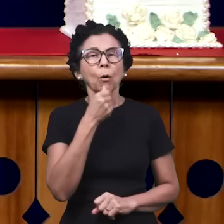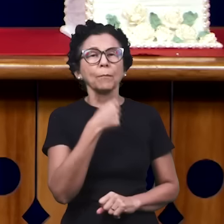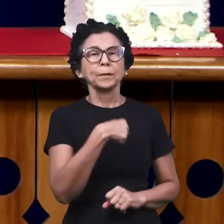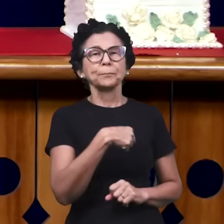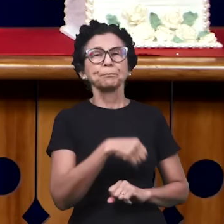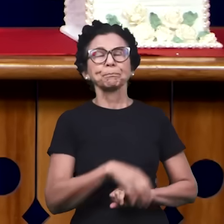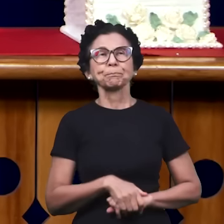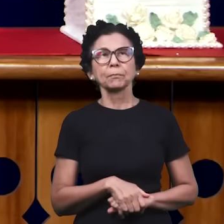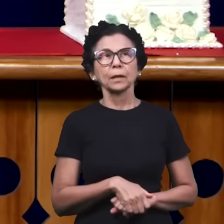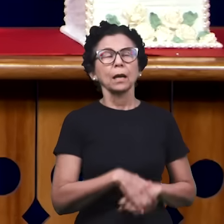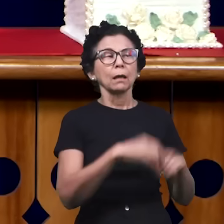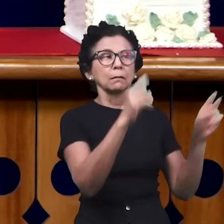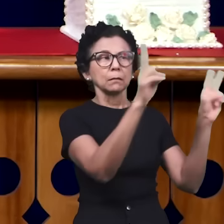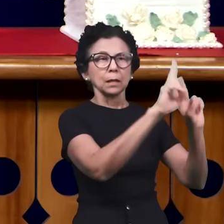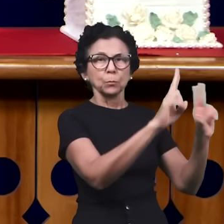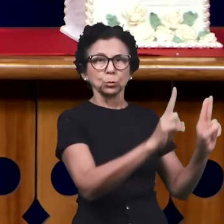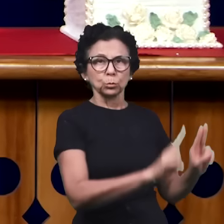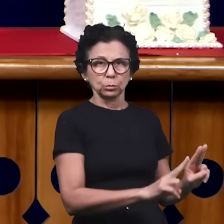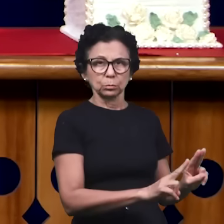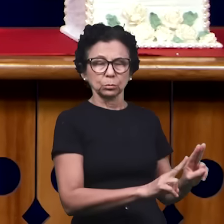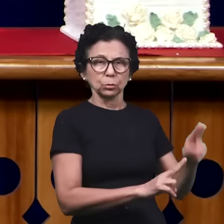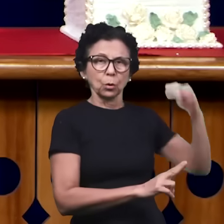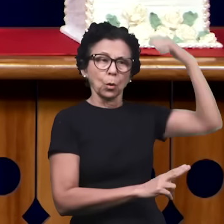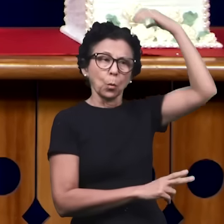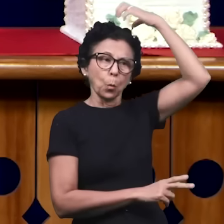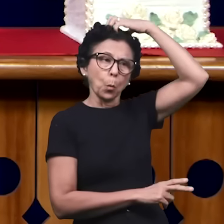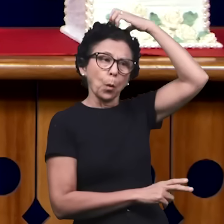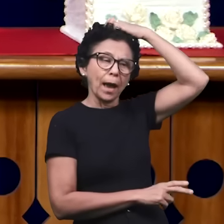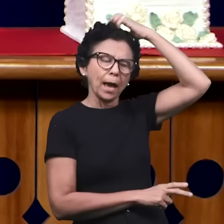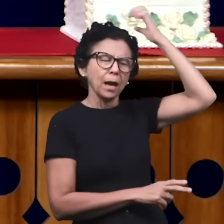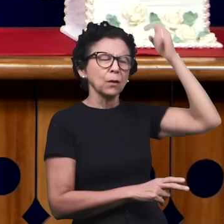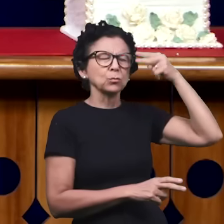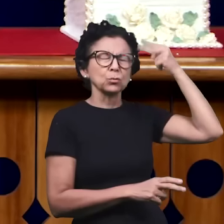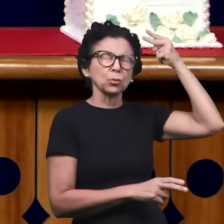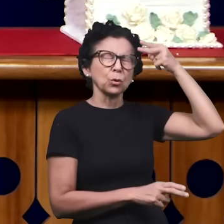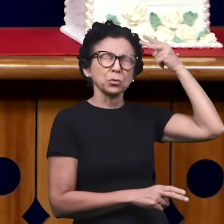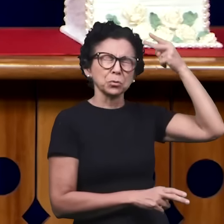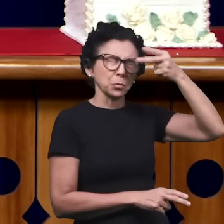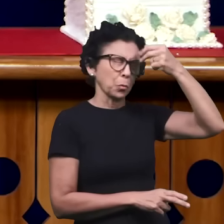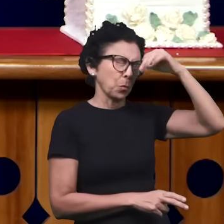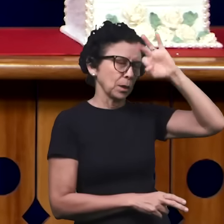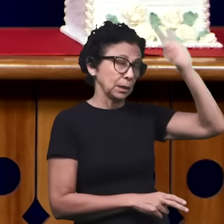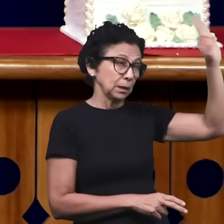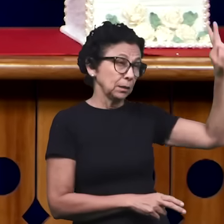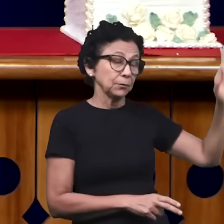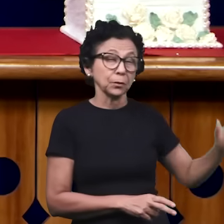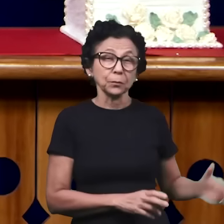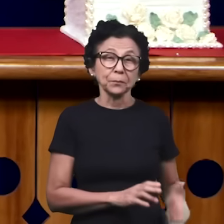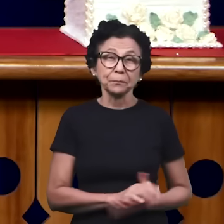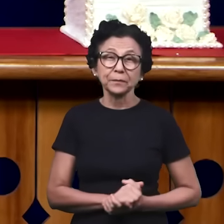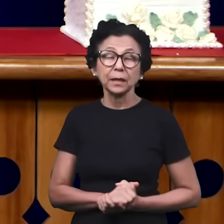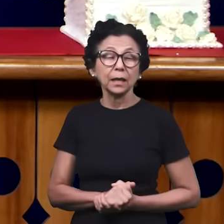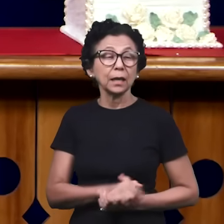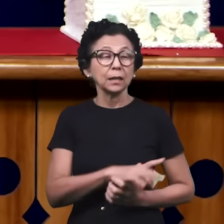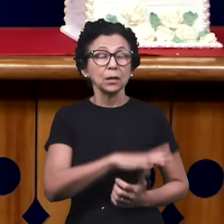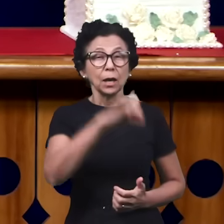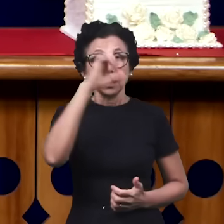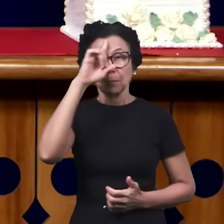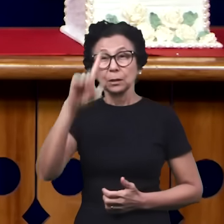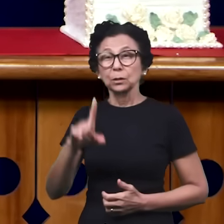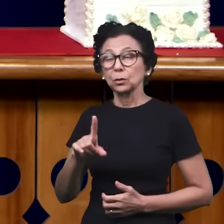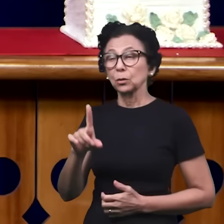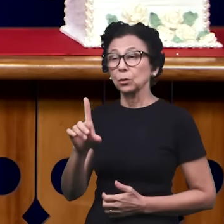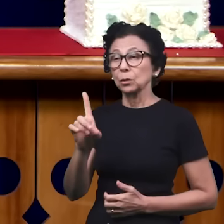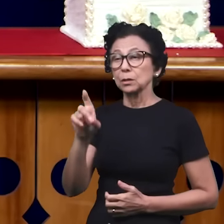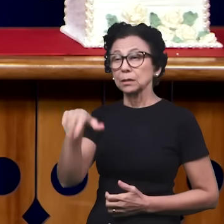esquecido, o Senhor revelou a ele o sonho e revelou a sua interpretação. E com isso, Daniel foi usado pelo Senhor